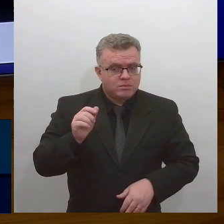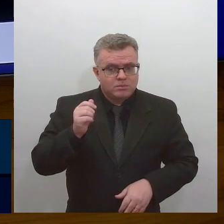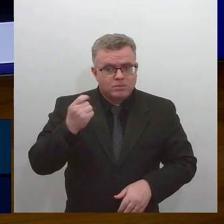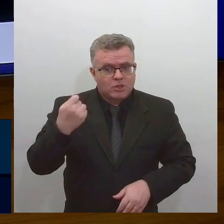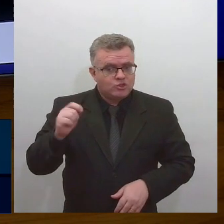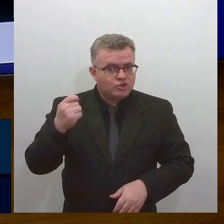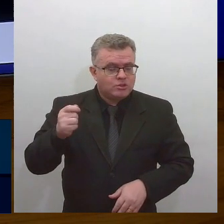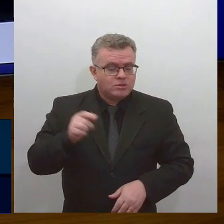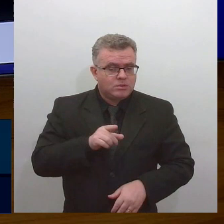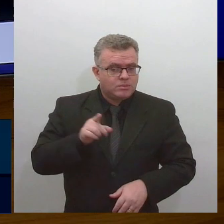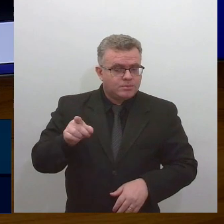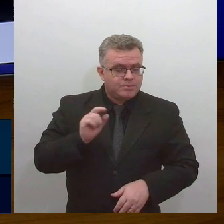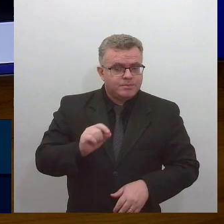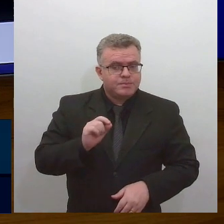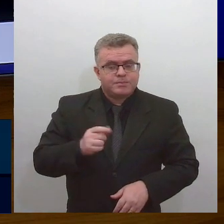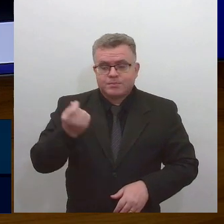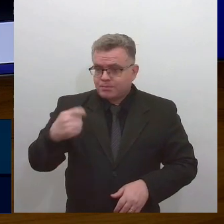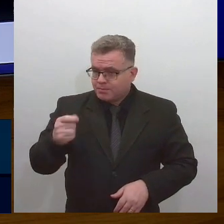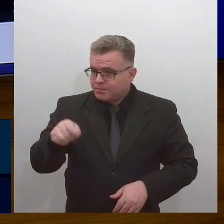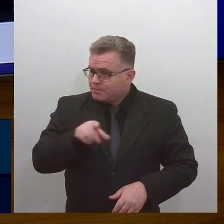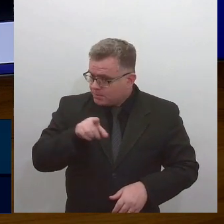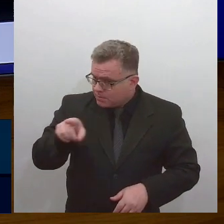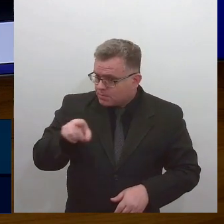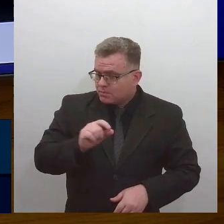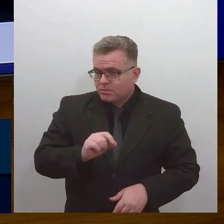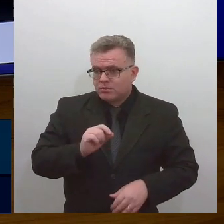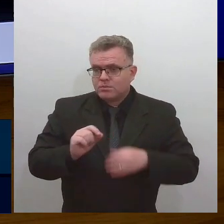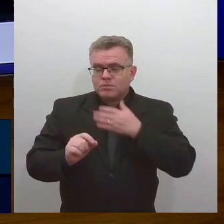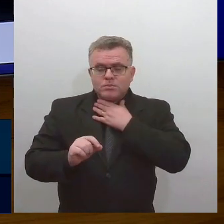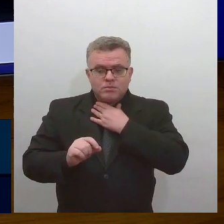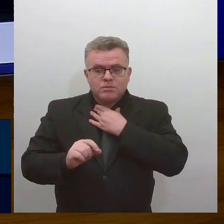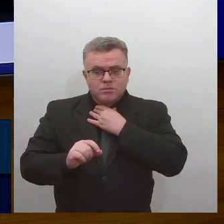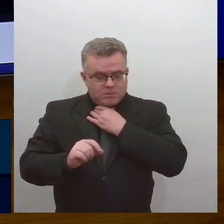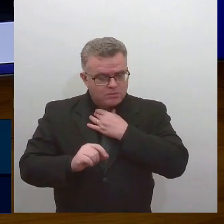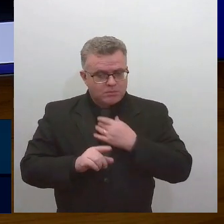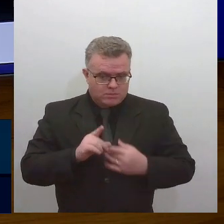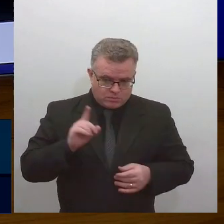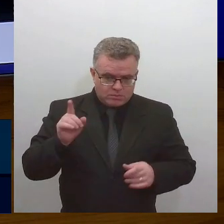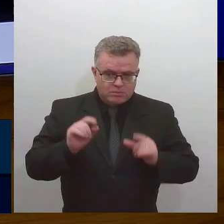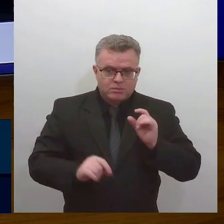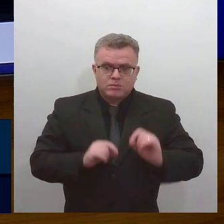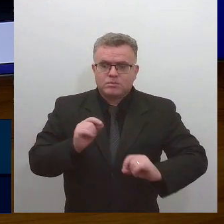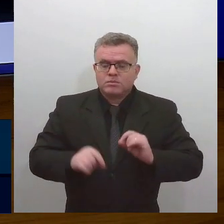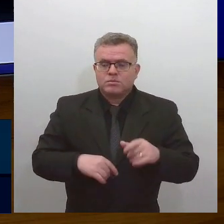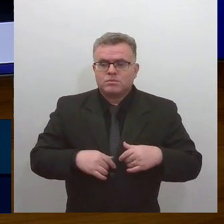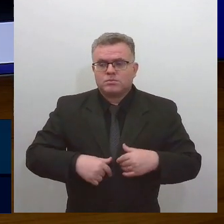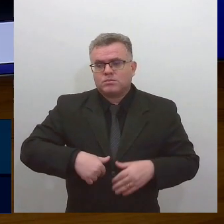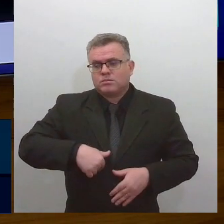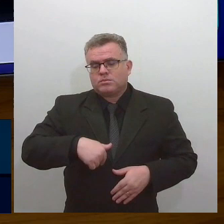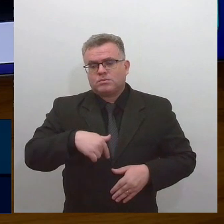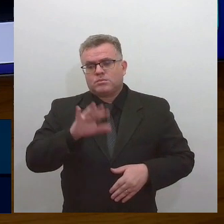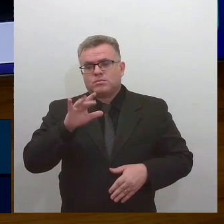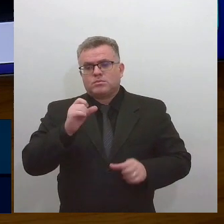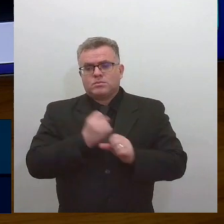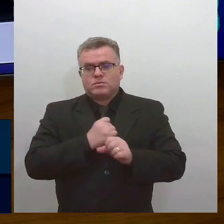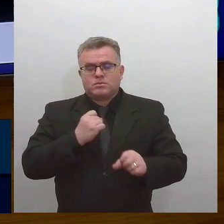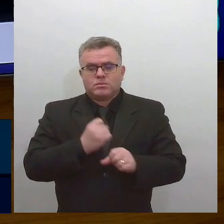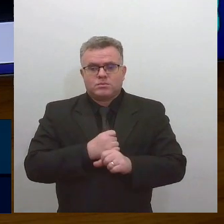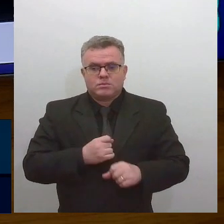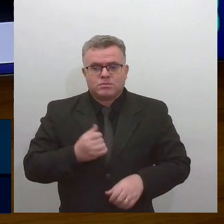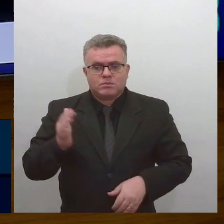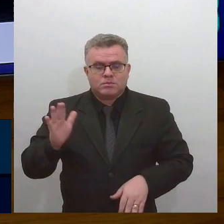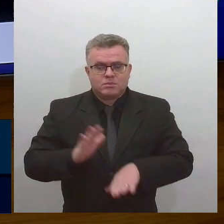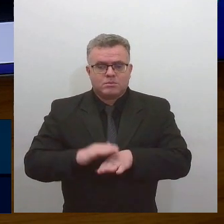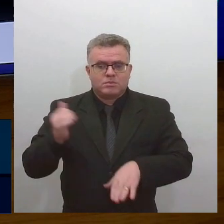gente Argentina lá do milei tem mais rodovia federal para entada que o Brasil vou repetir o